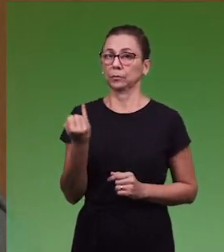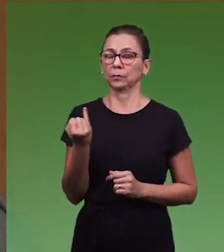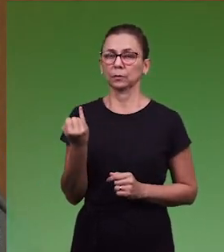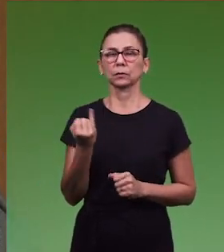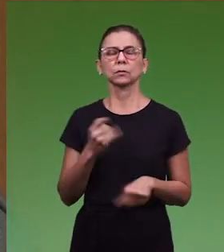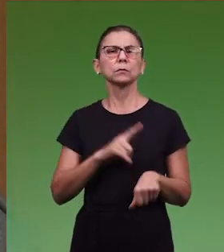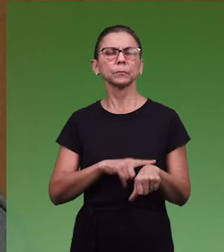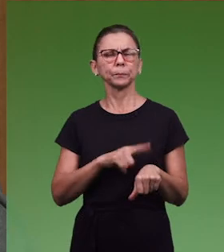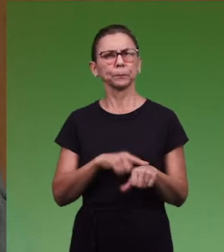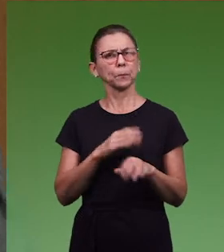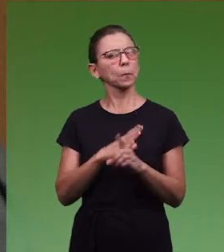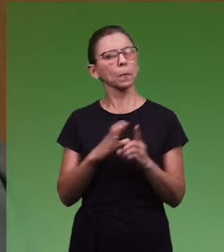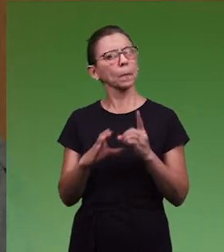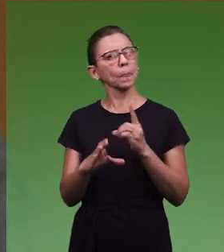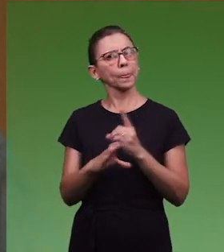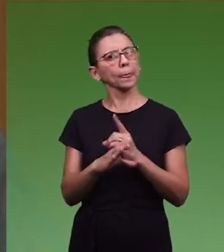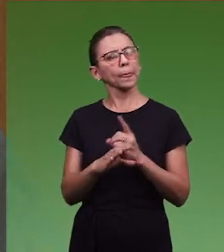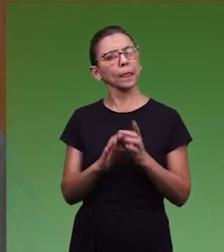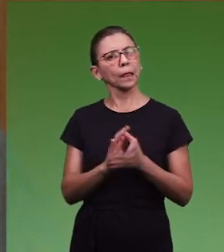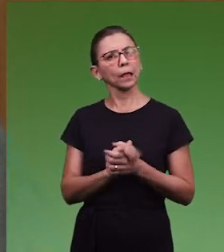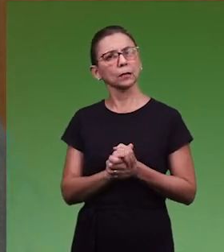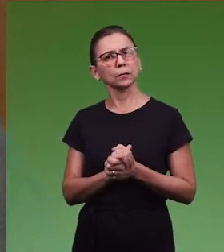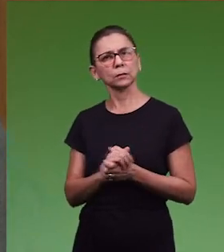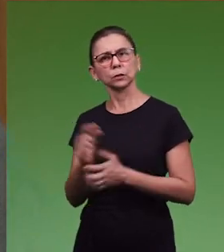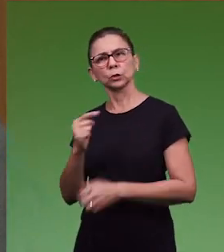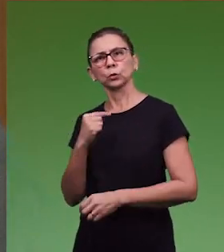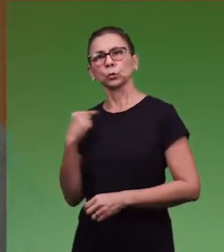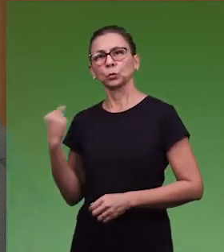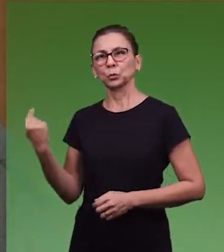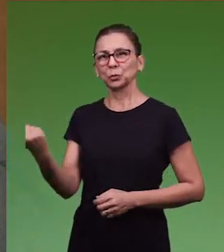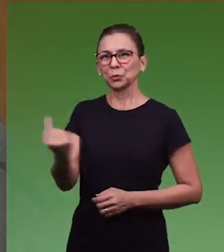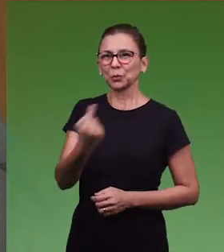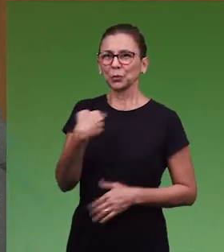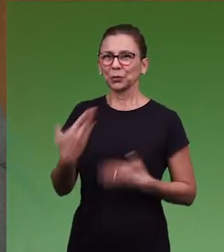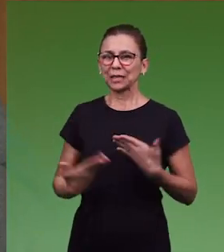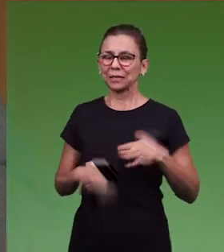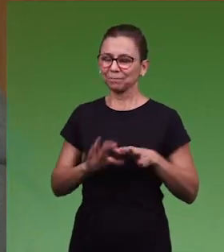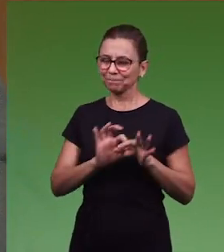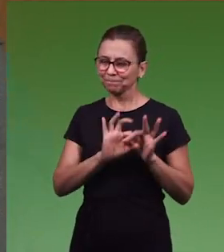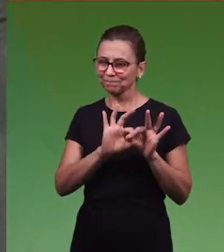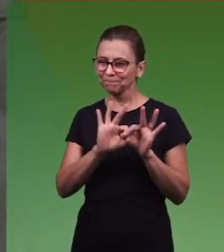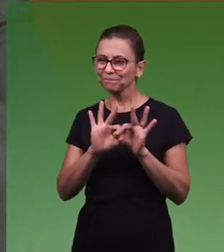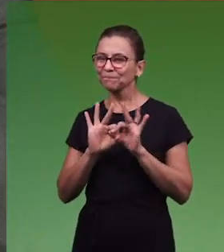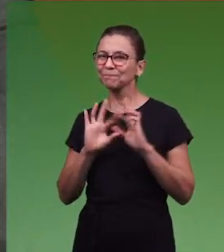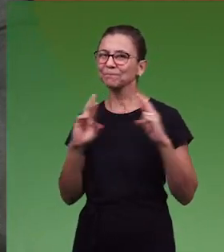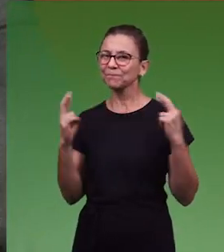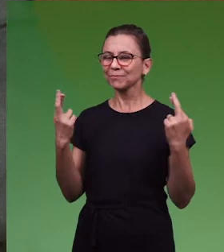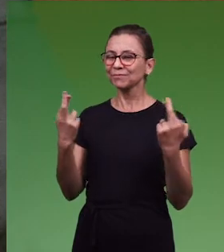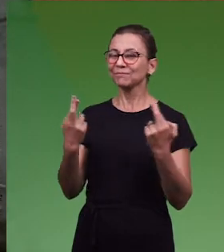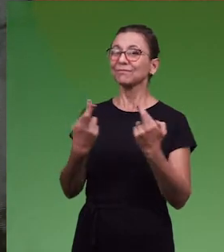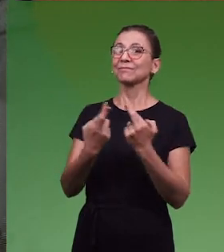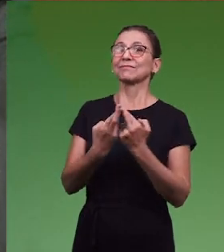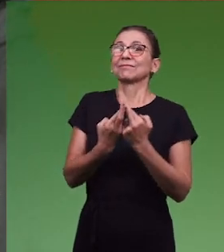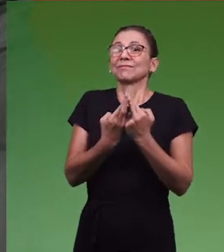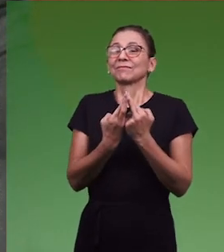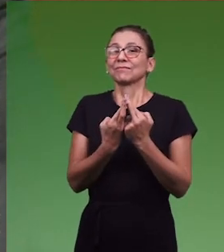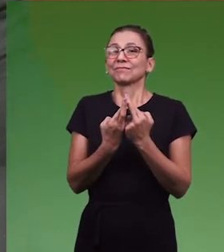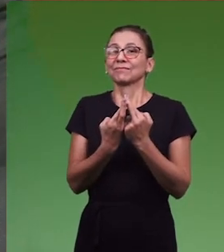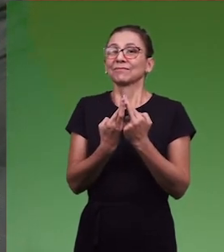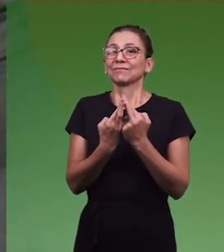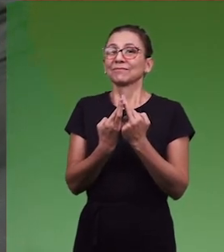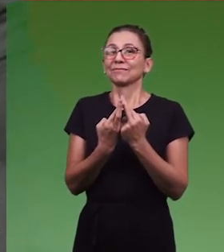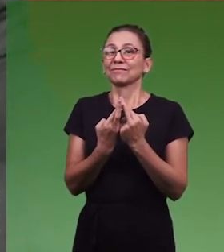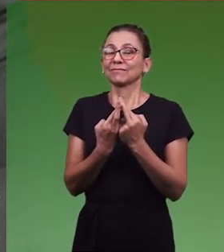do culto é o momento em que todos os membros estão juntos. E ali, todos os